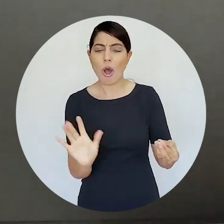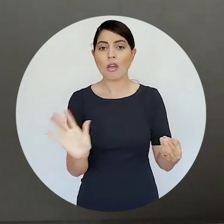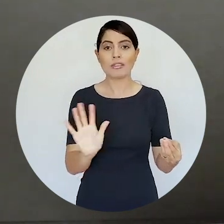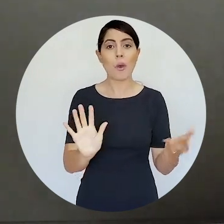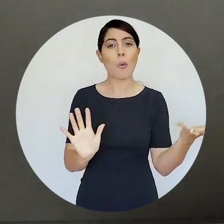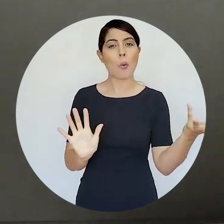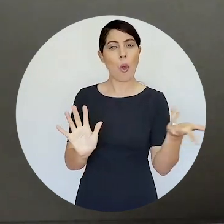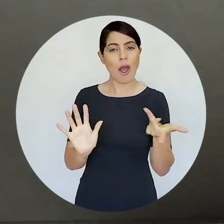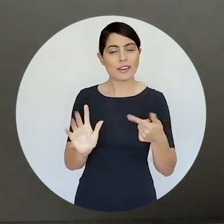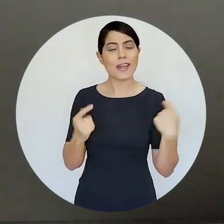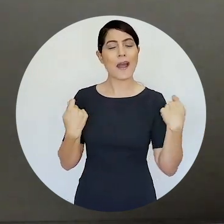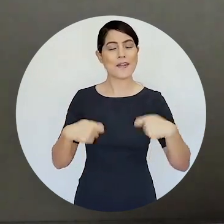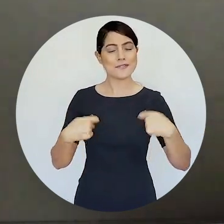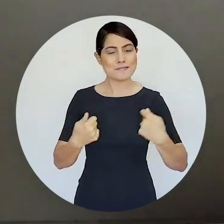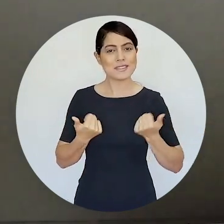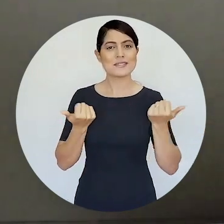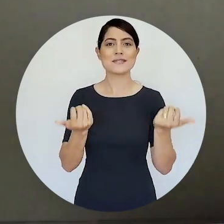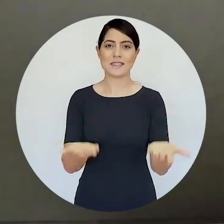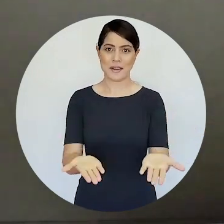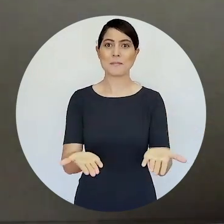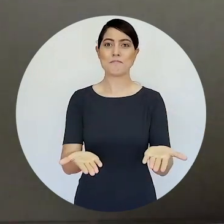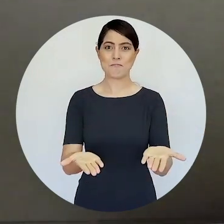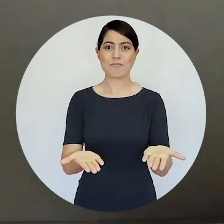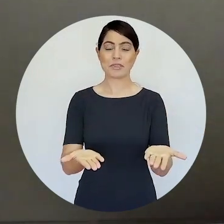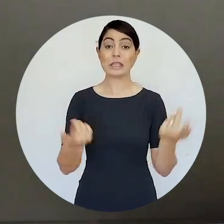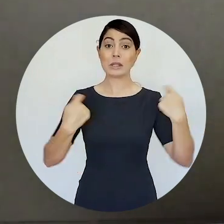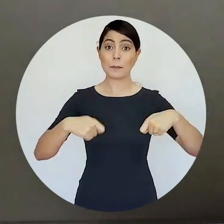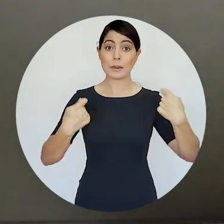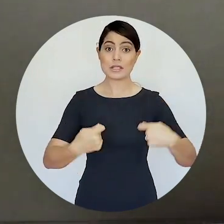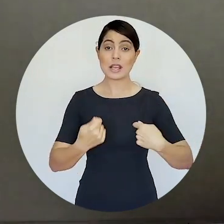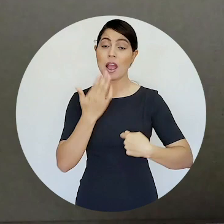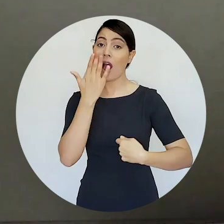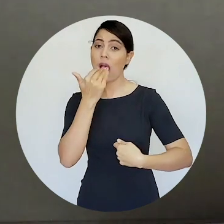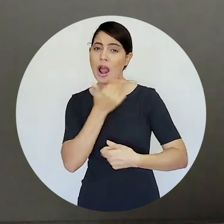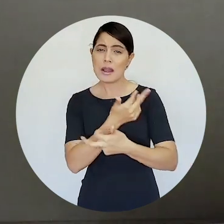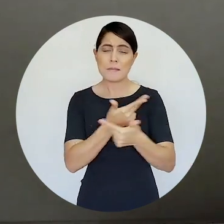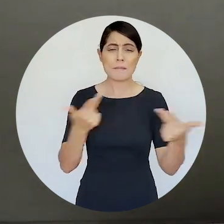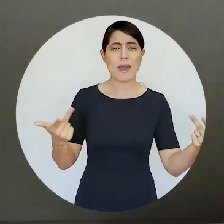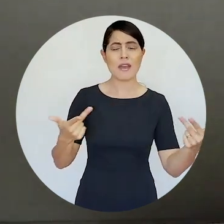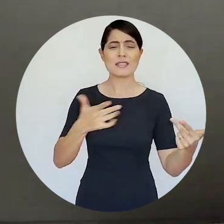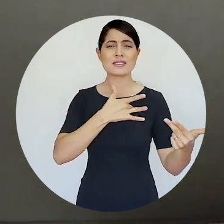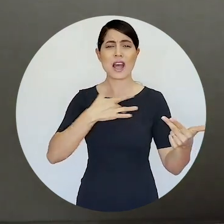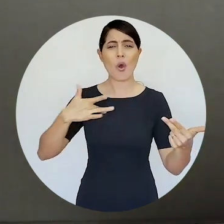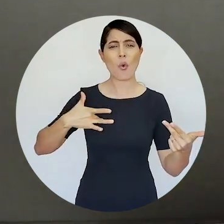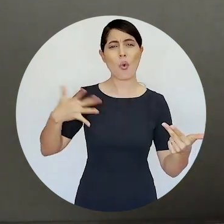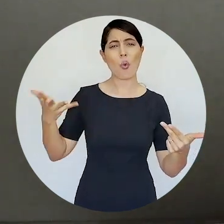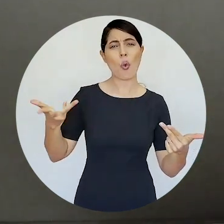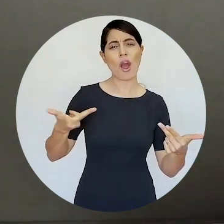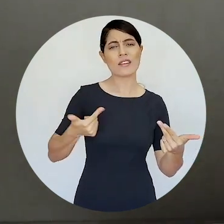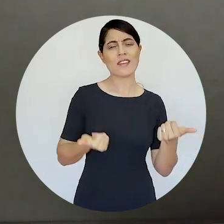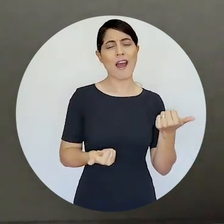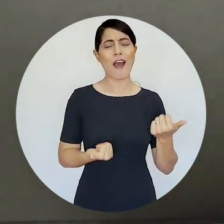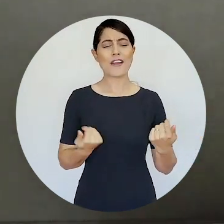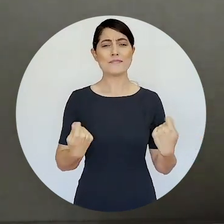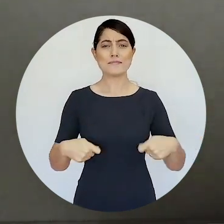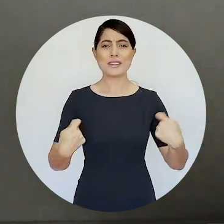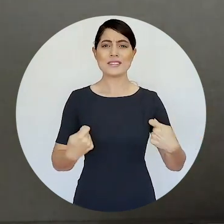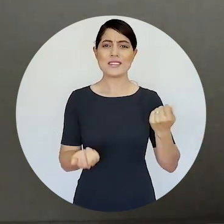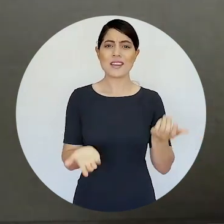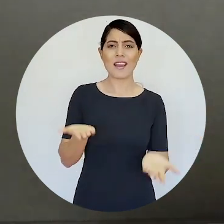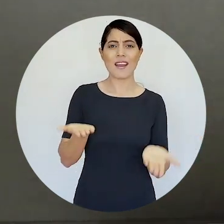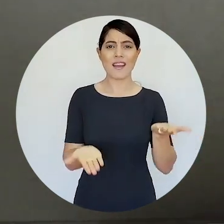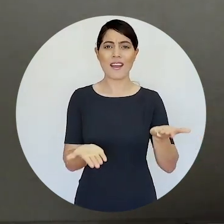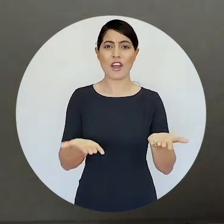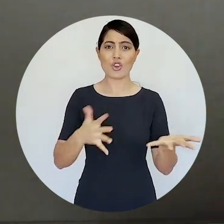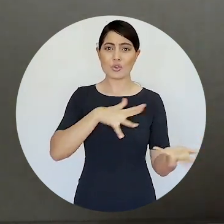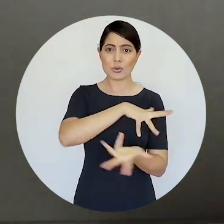apenas de forma quantitativa, mas também qualitativa, que nós tenhamos alimentos de qualidade, que promovam saúde, que estejam em